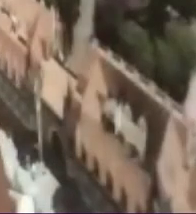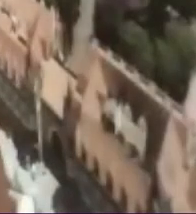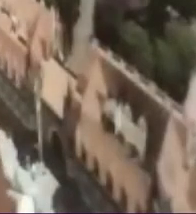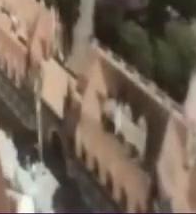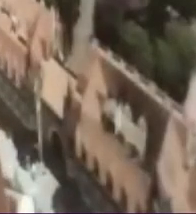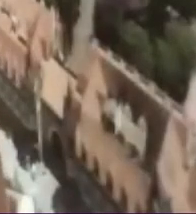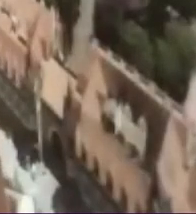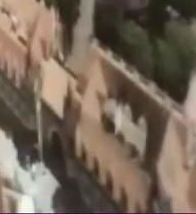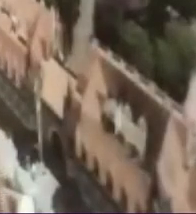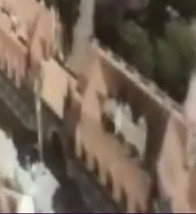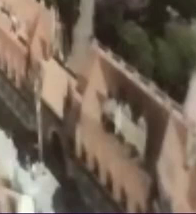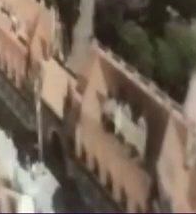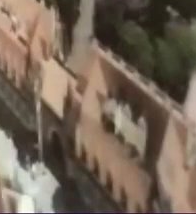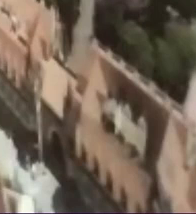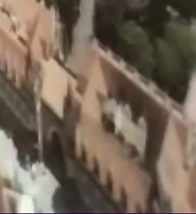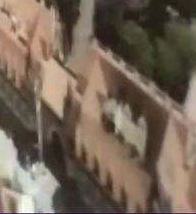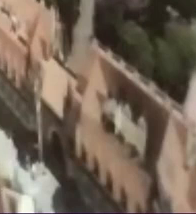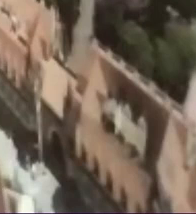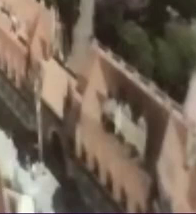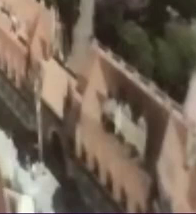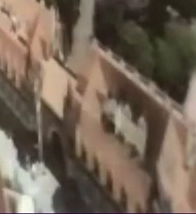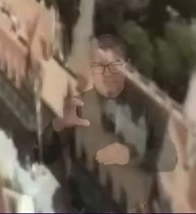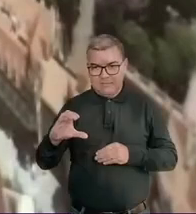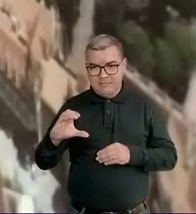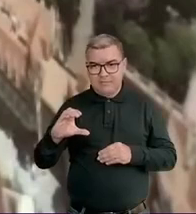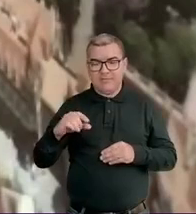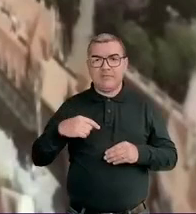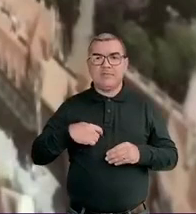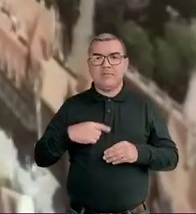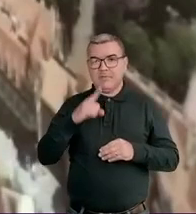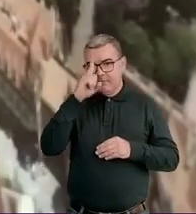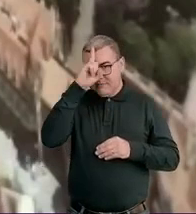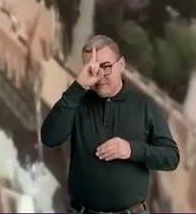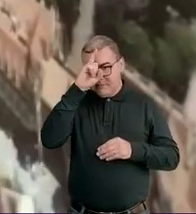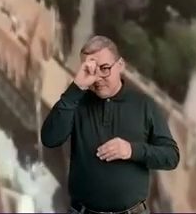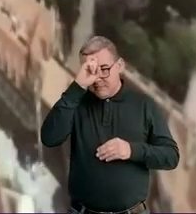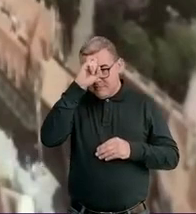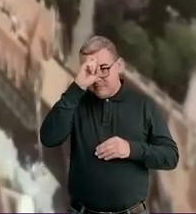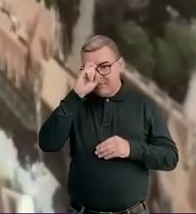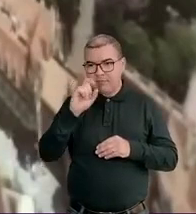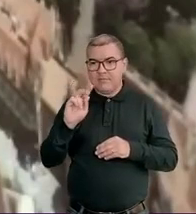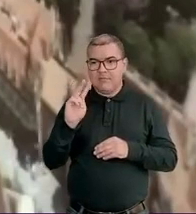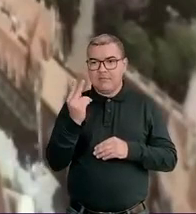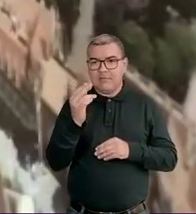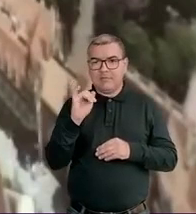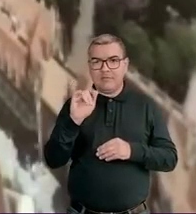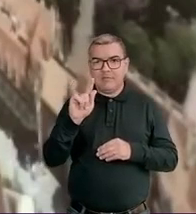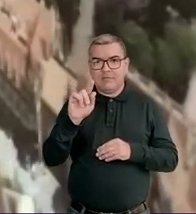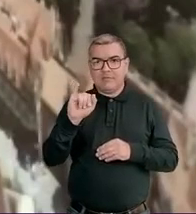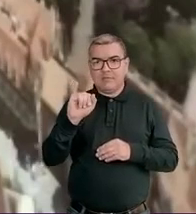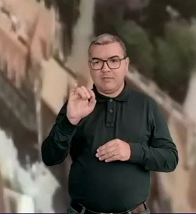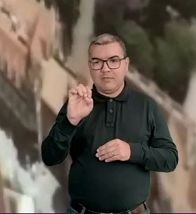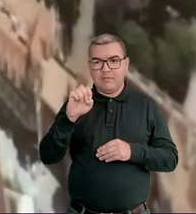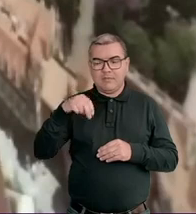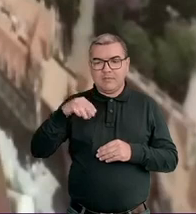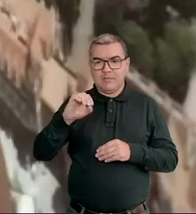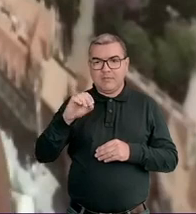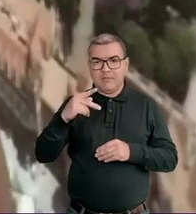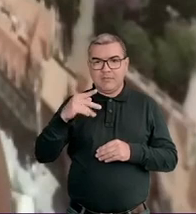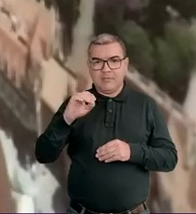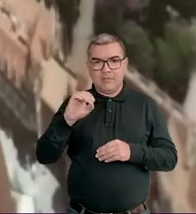sou coordenador da oncohematologia do Hospital Higienópolis e do Hospital Samaritano Higienópolis, em São